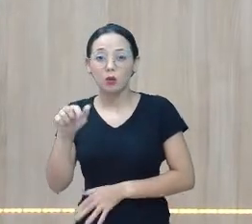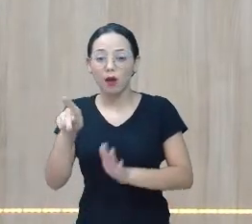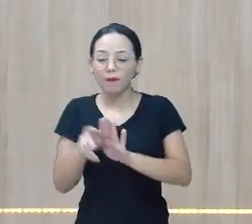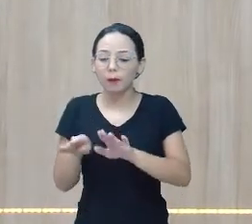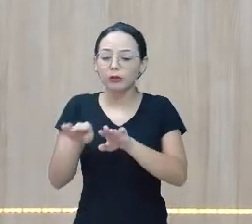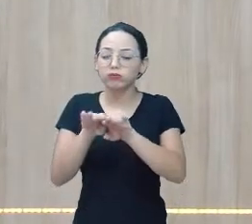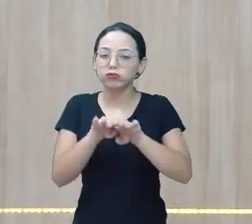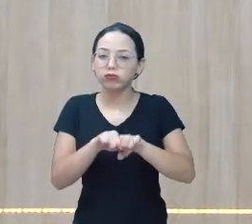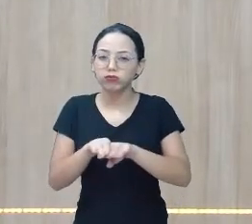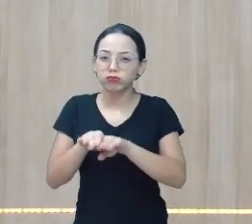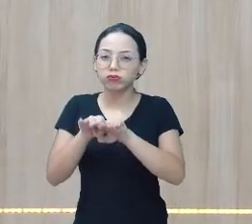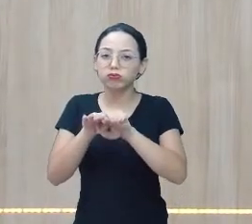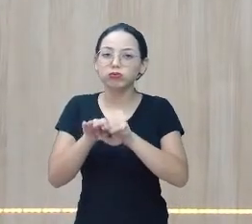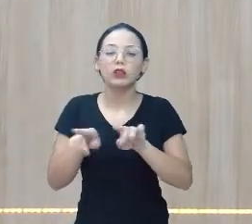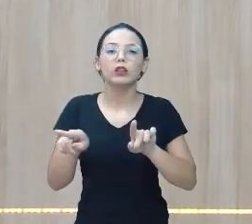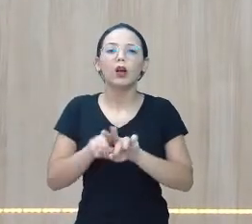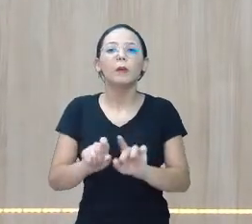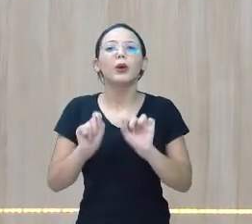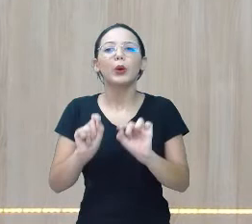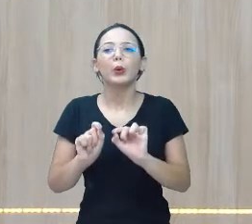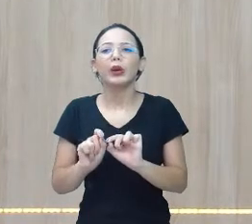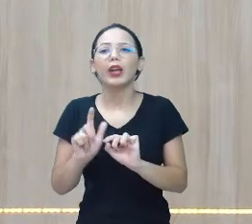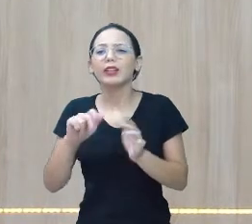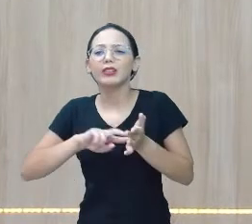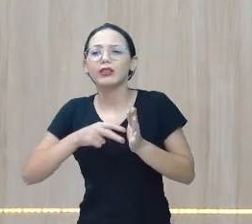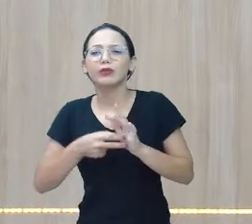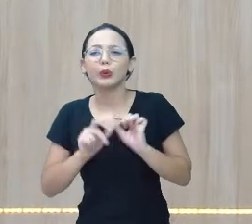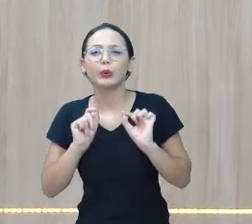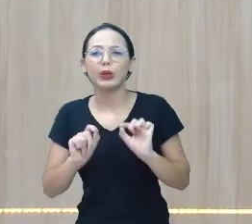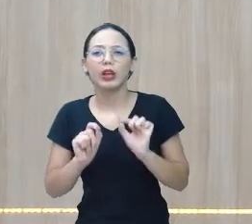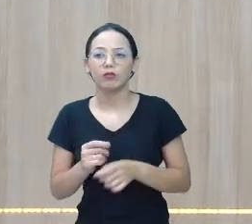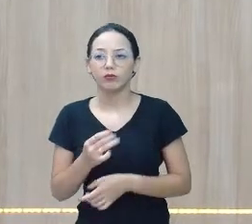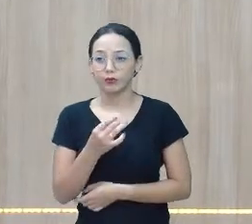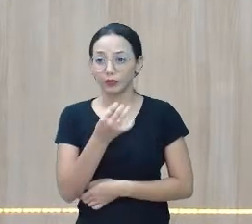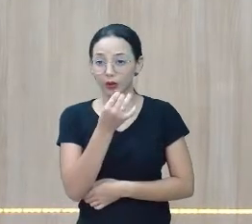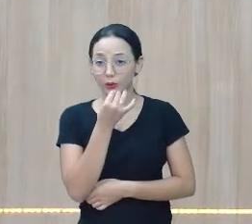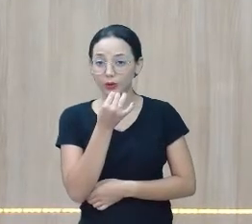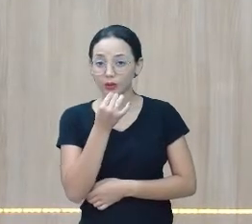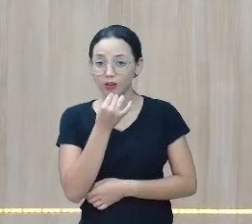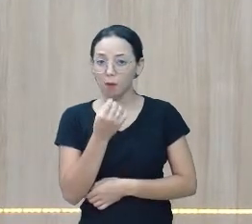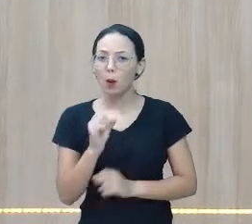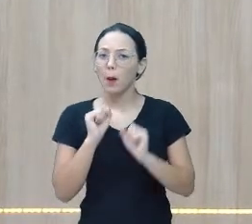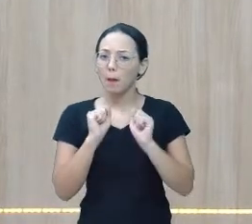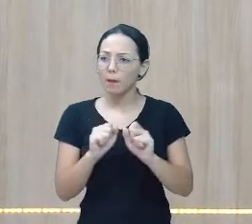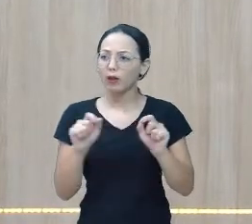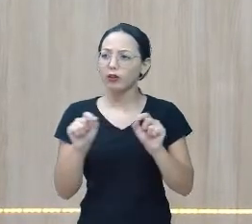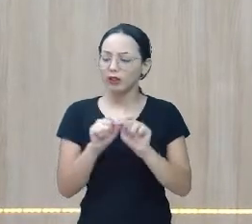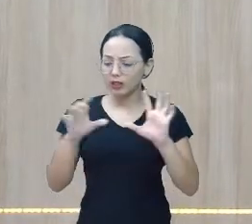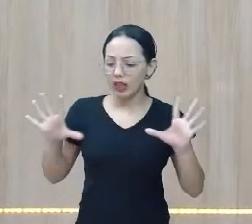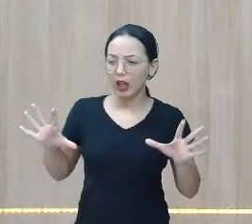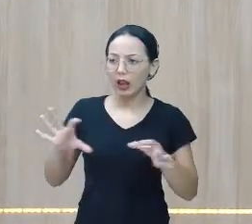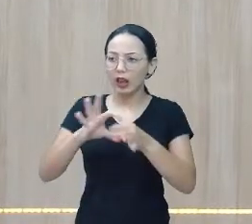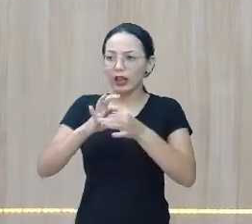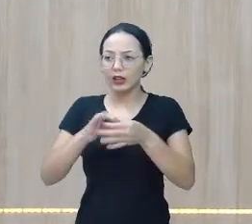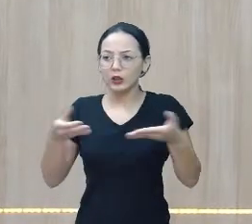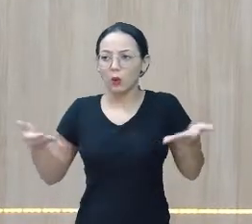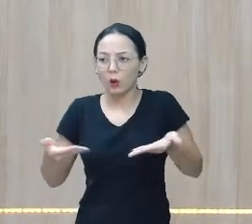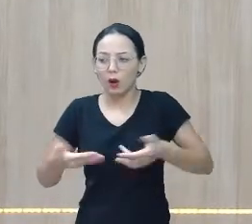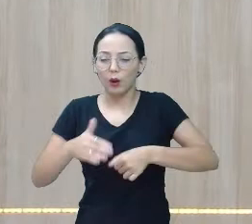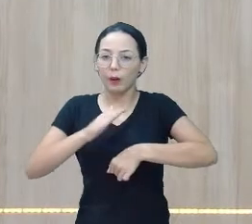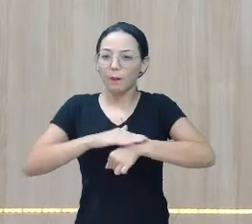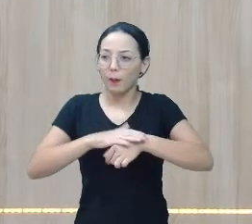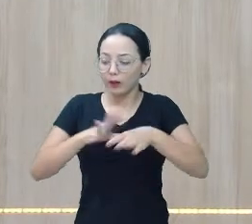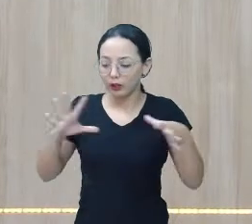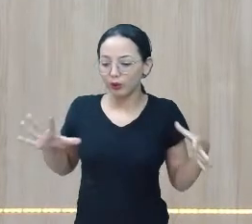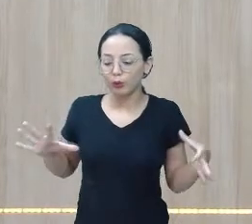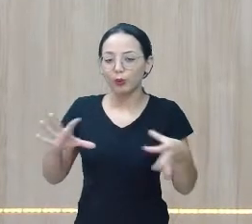esses governantes. E em que consistia essa política? Vejam, e nós podemos fazer até uma ponte com o presente, né, com essa